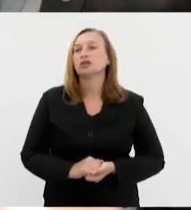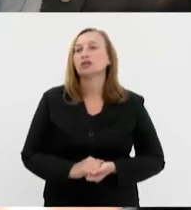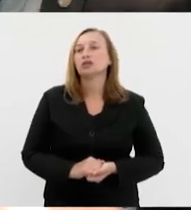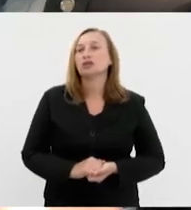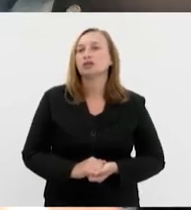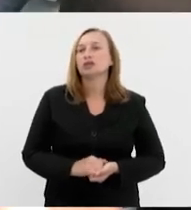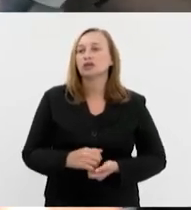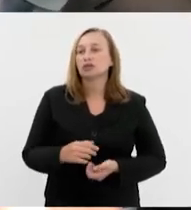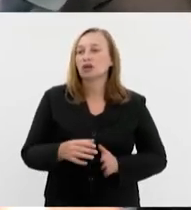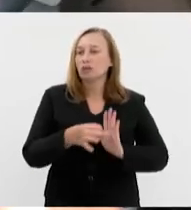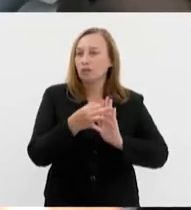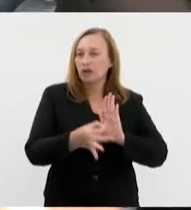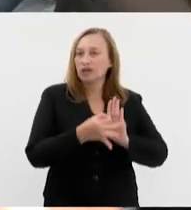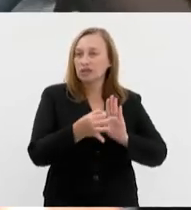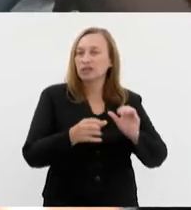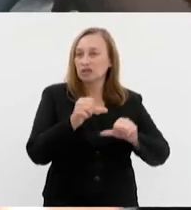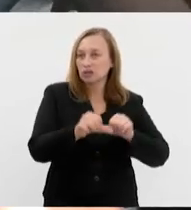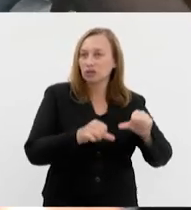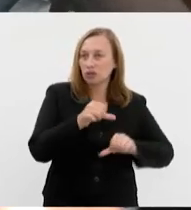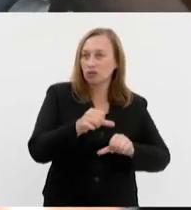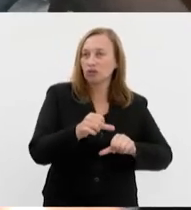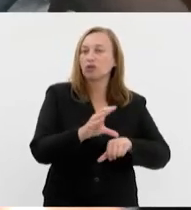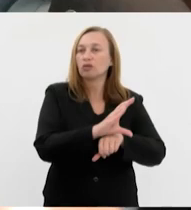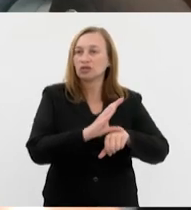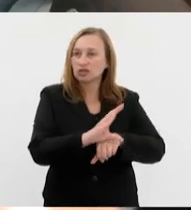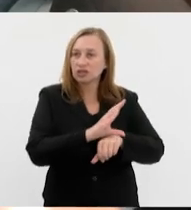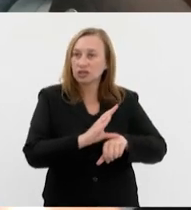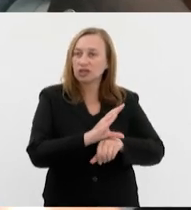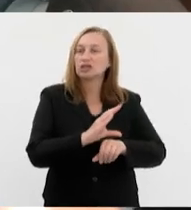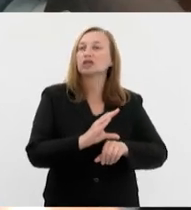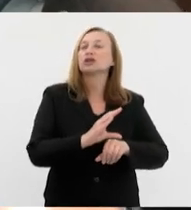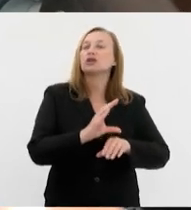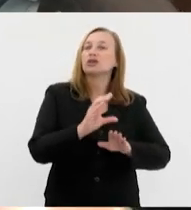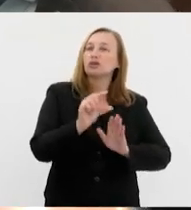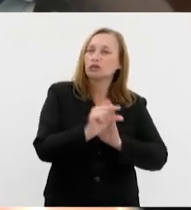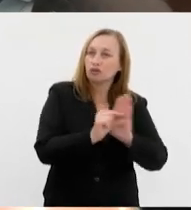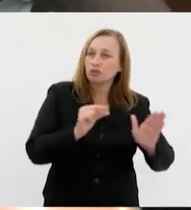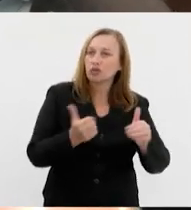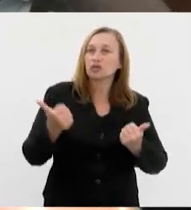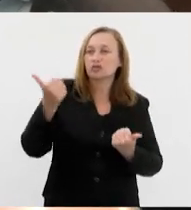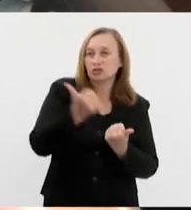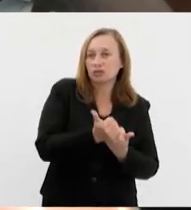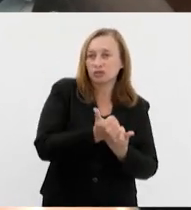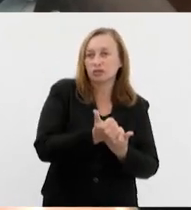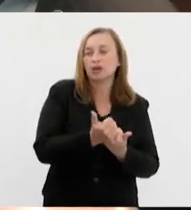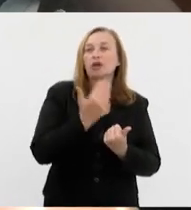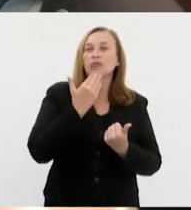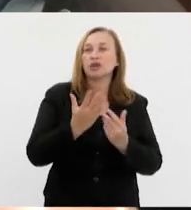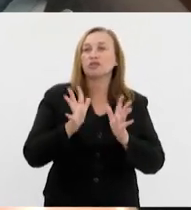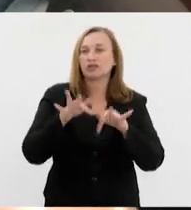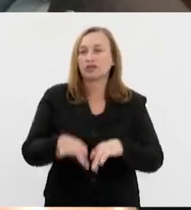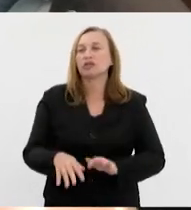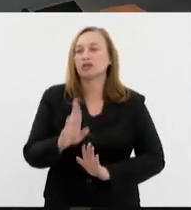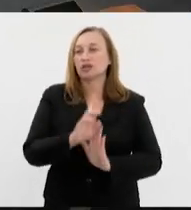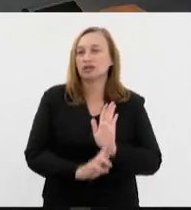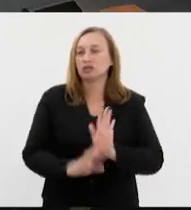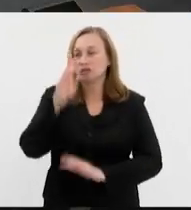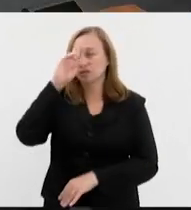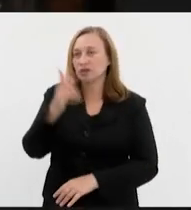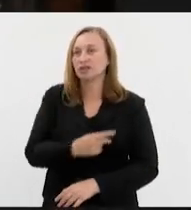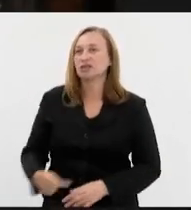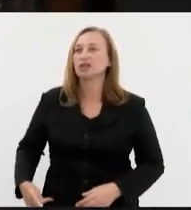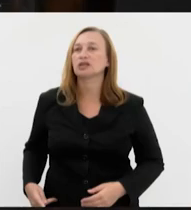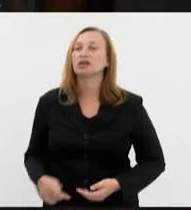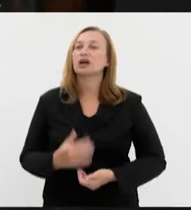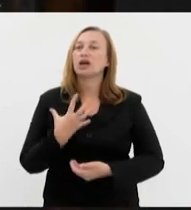retifico meu parecer para constitucionalidade com emendas, concluindo por substitutivo, pedindo forma final de redação, senhora presidente.